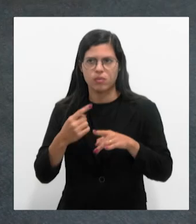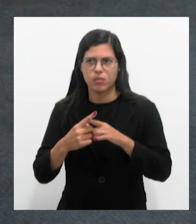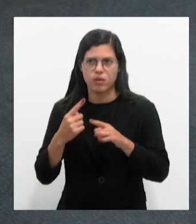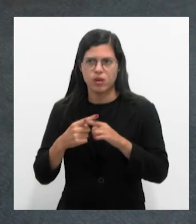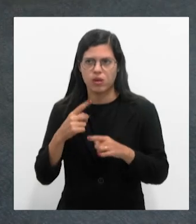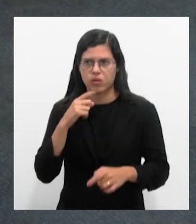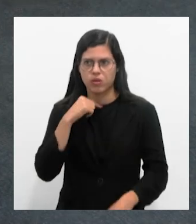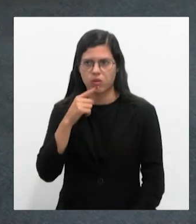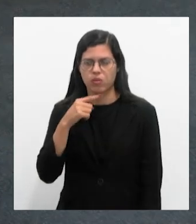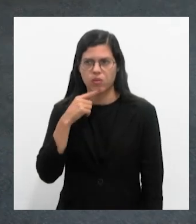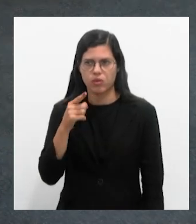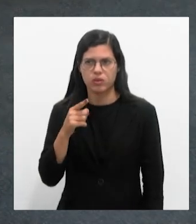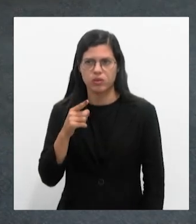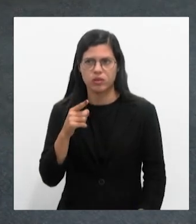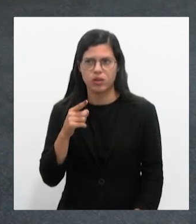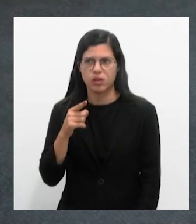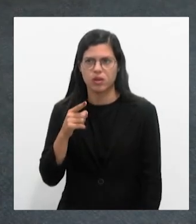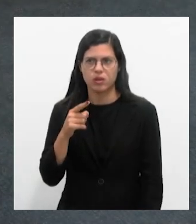não consegue